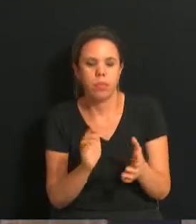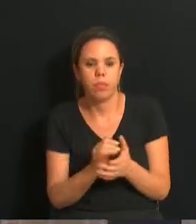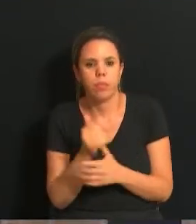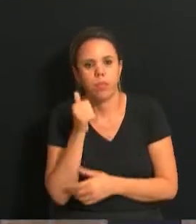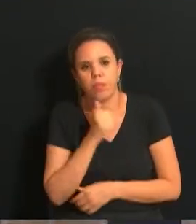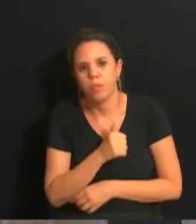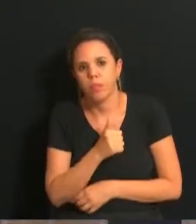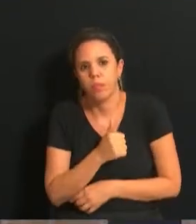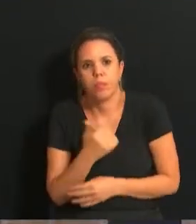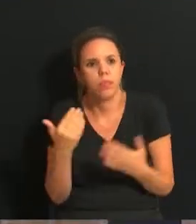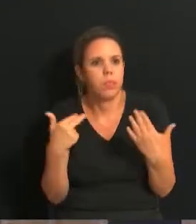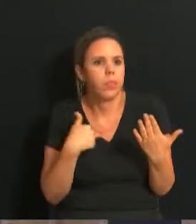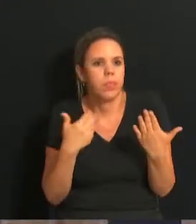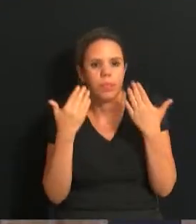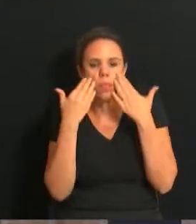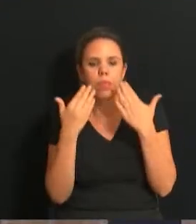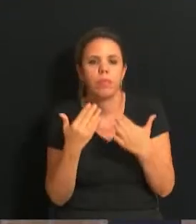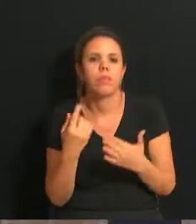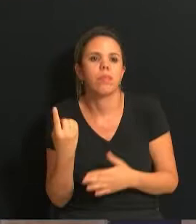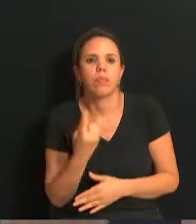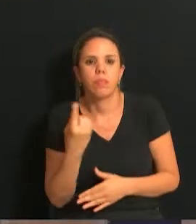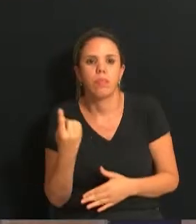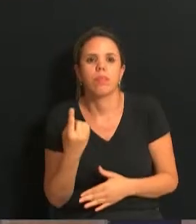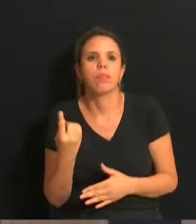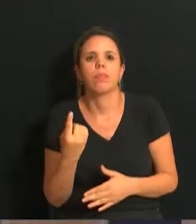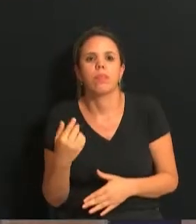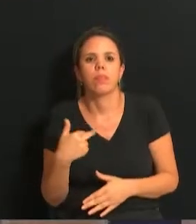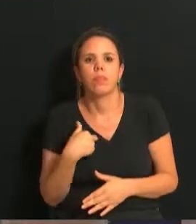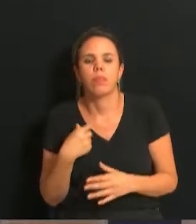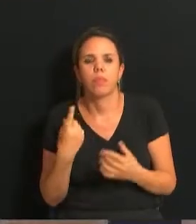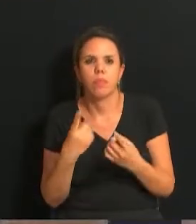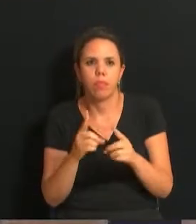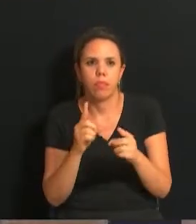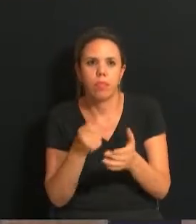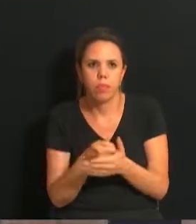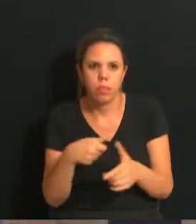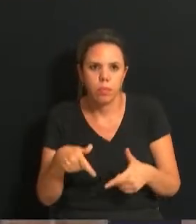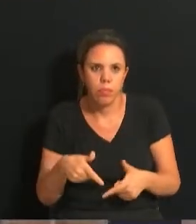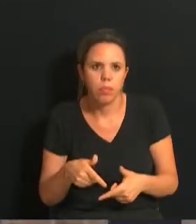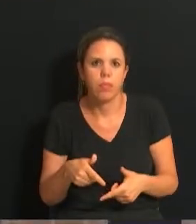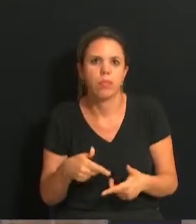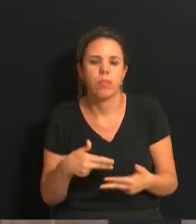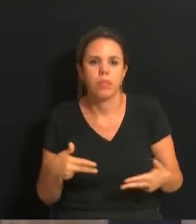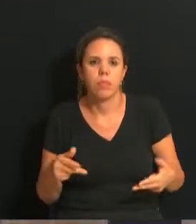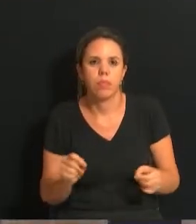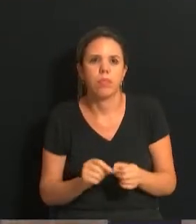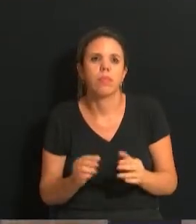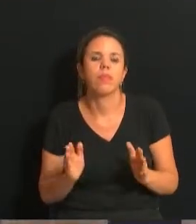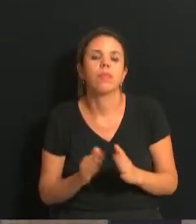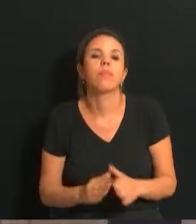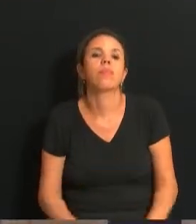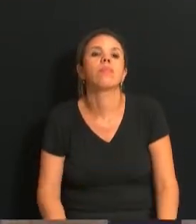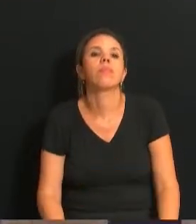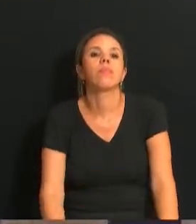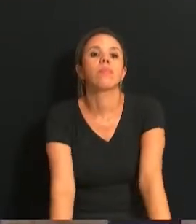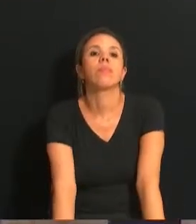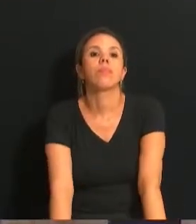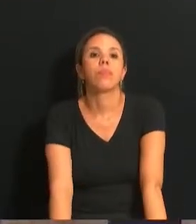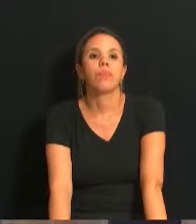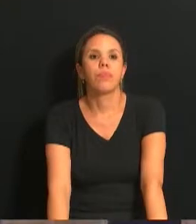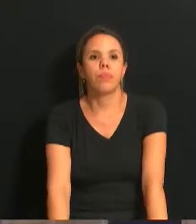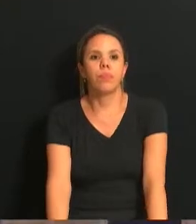não podiam fazer isolamento social, embora tivessem que trabalhar, fazer as tarefas do cotidiano, a gente sabe que a